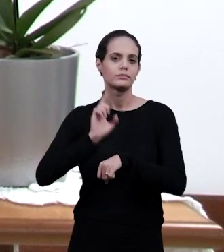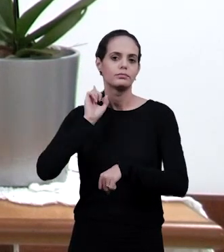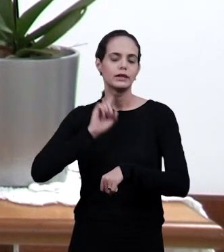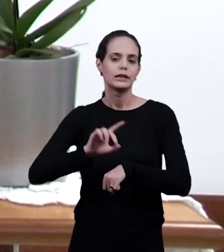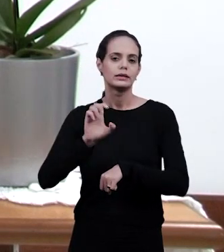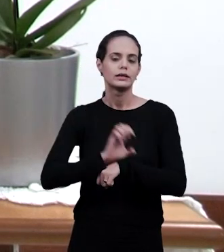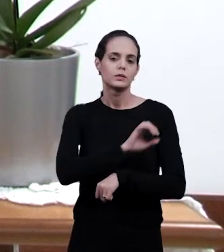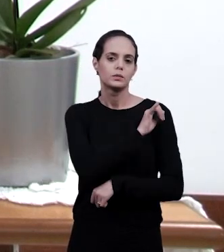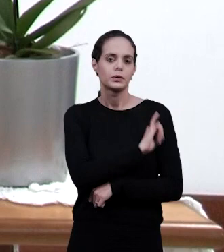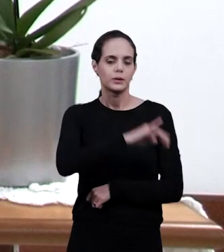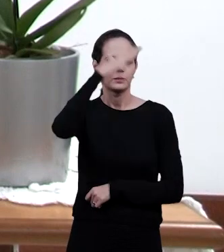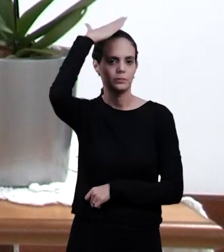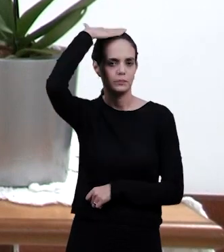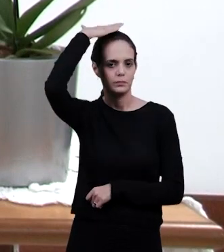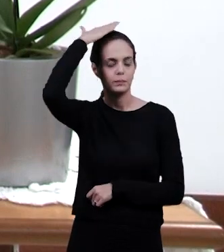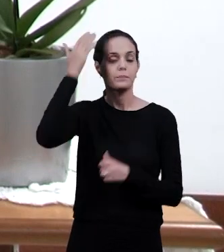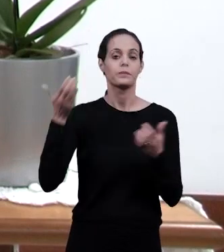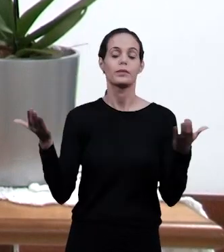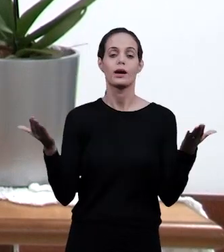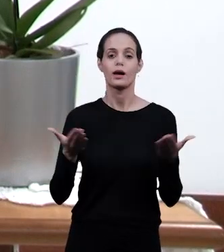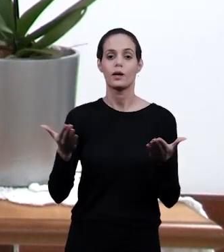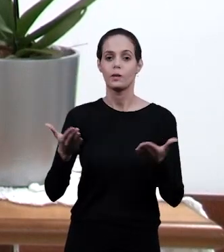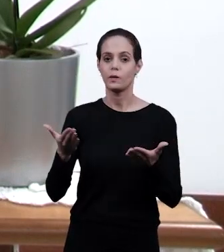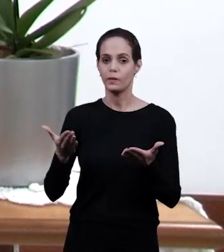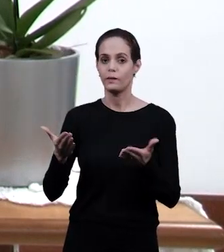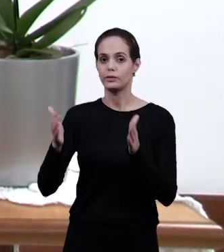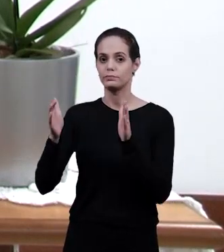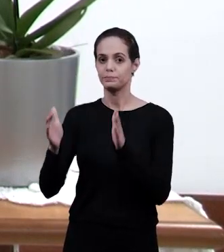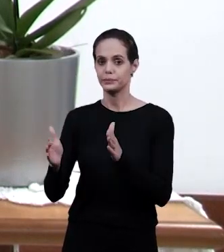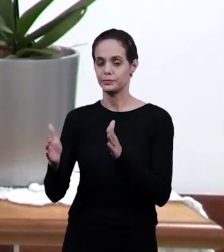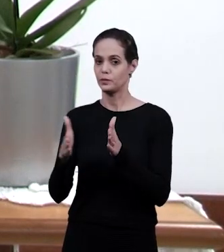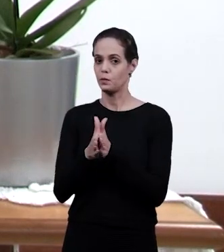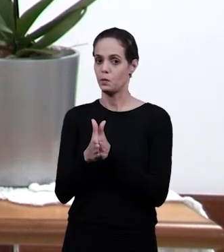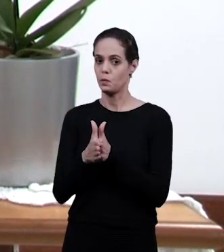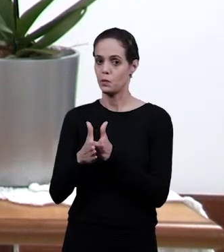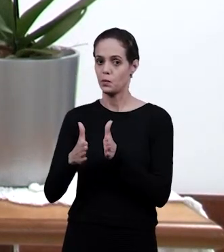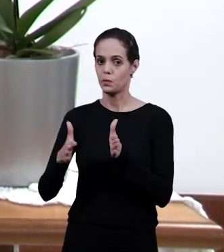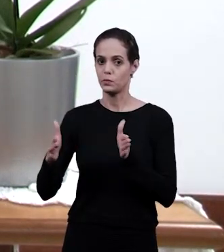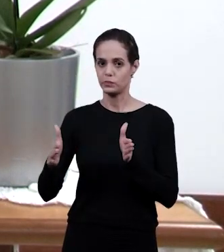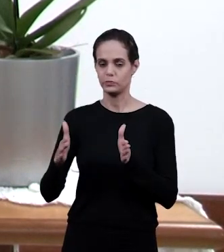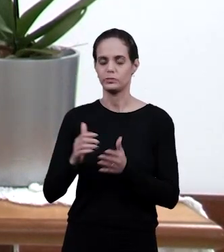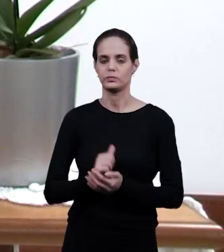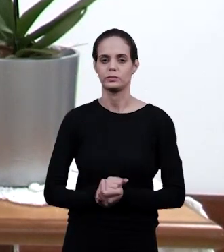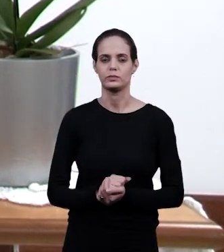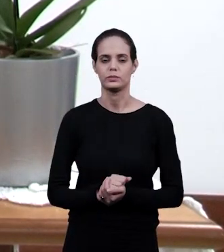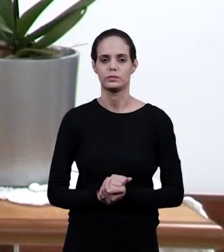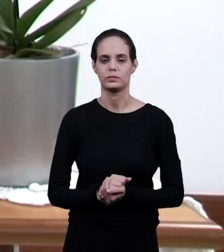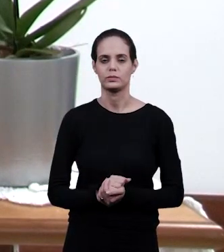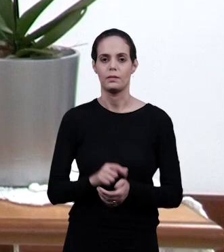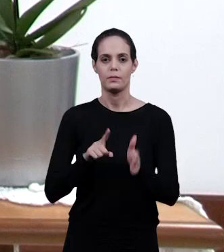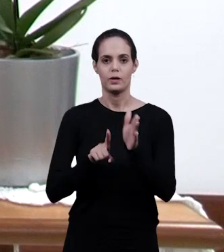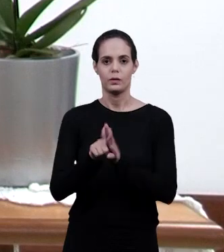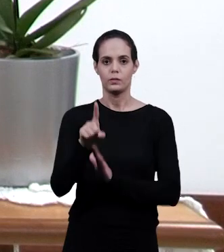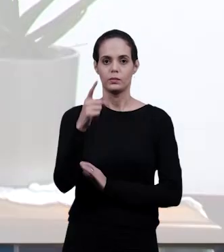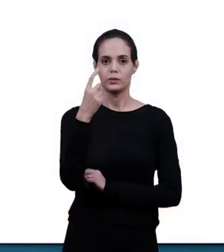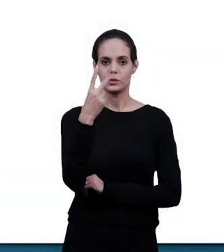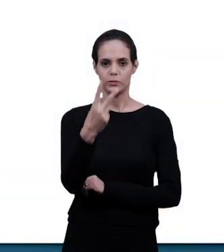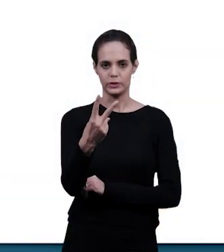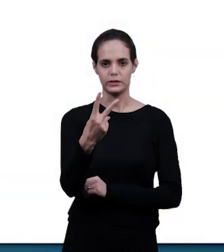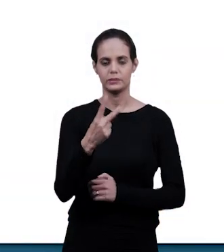Paraná e Rio de Janeiro. E agora, no bloco 2, vamos então na nossa sequência, a pergunta de número